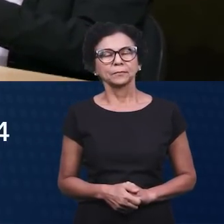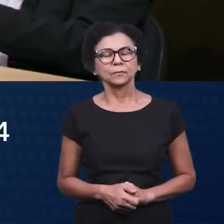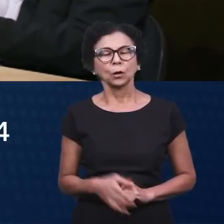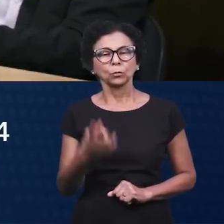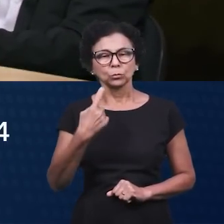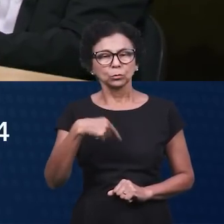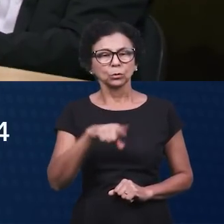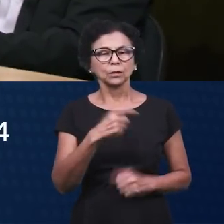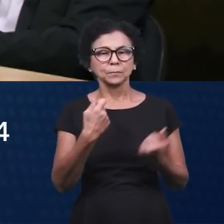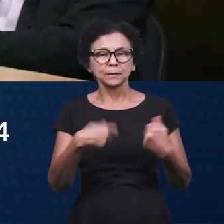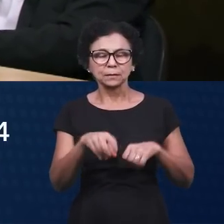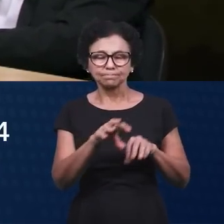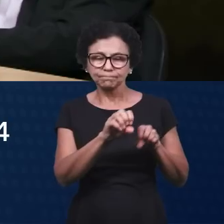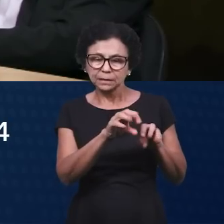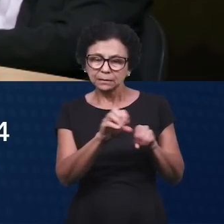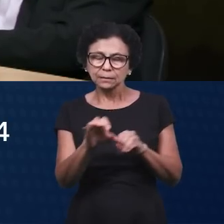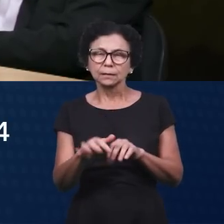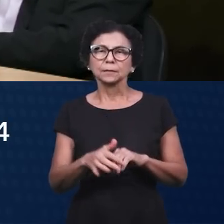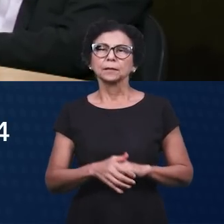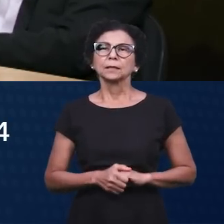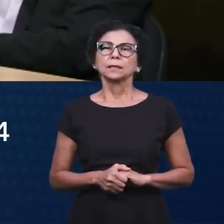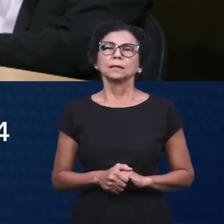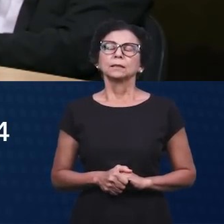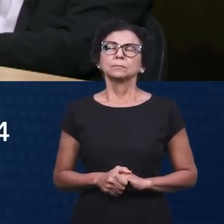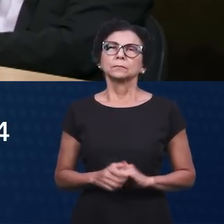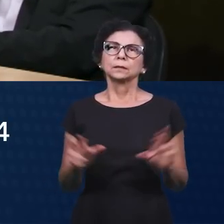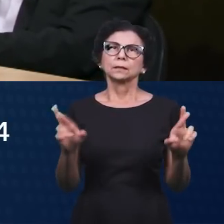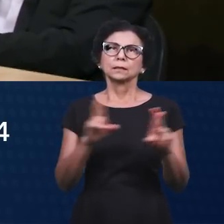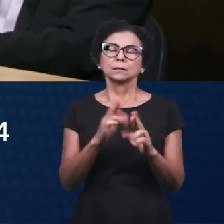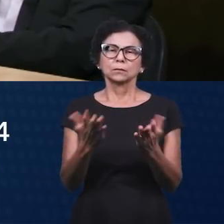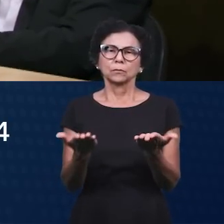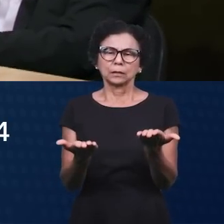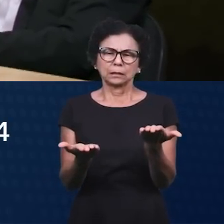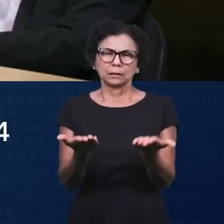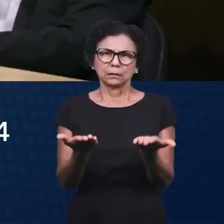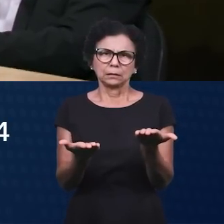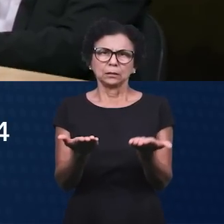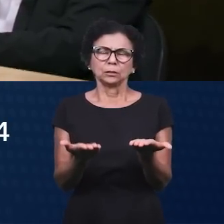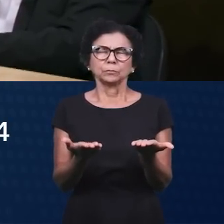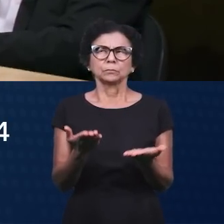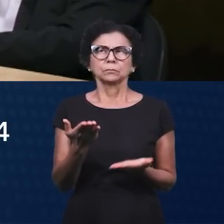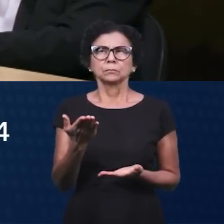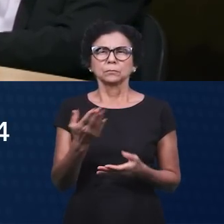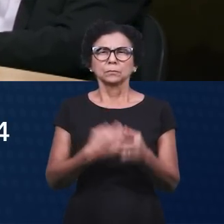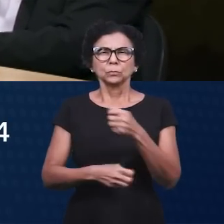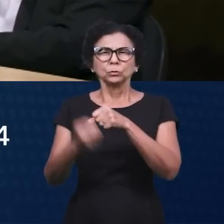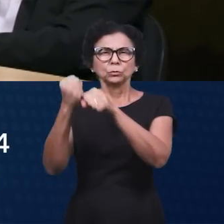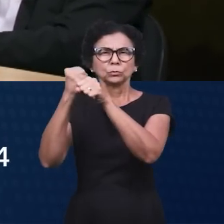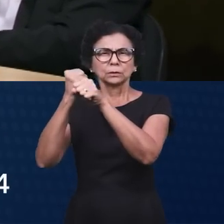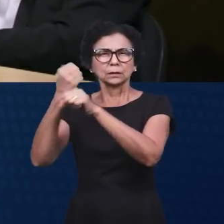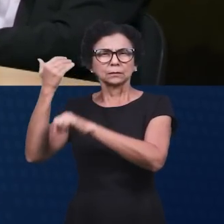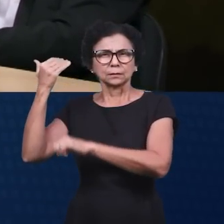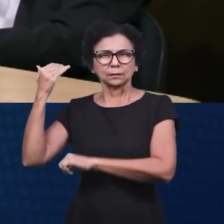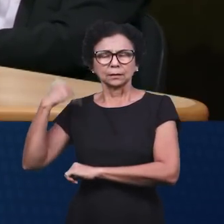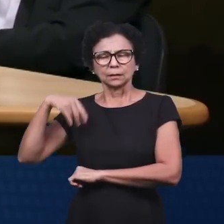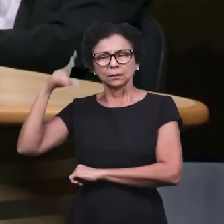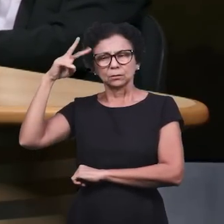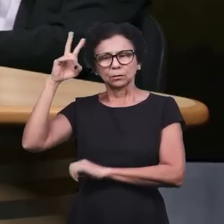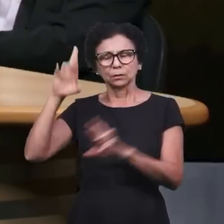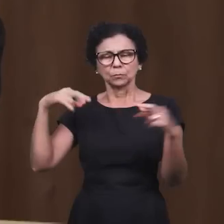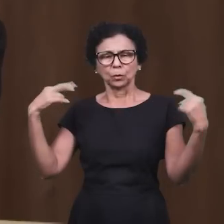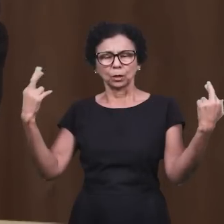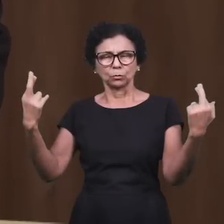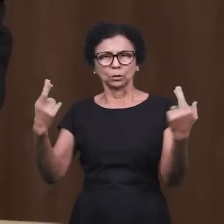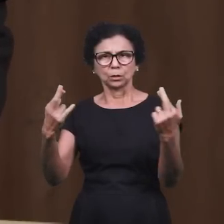essa questão do equilíbrio, eu me lembro numa reunião, muitos anos de pastores, o pastor Judeuti levantou assim e falou